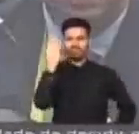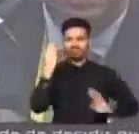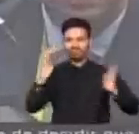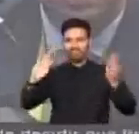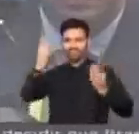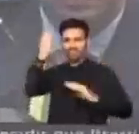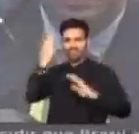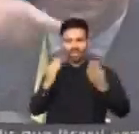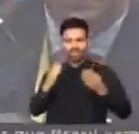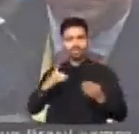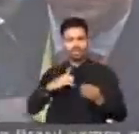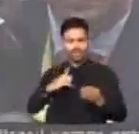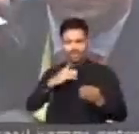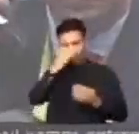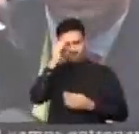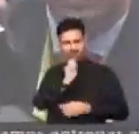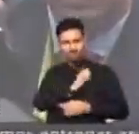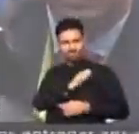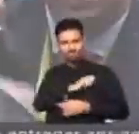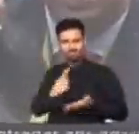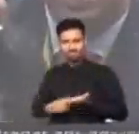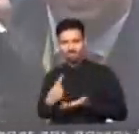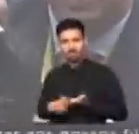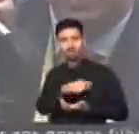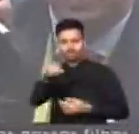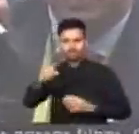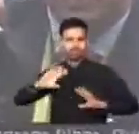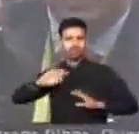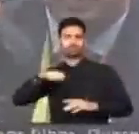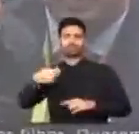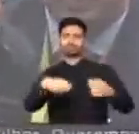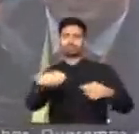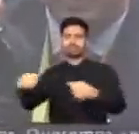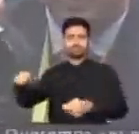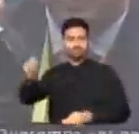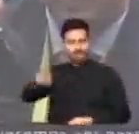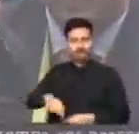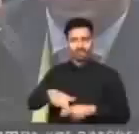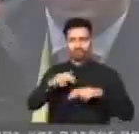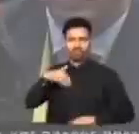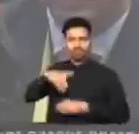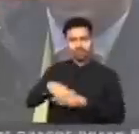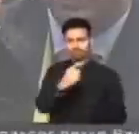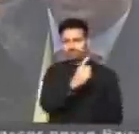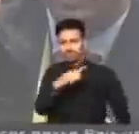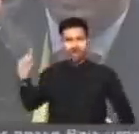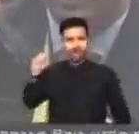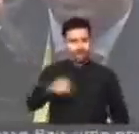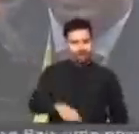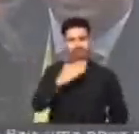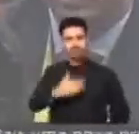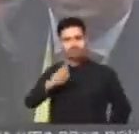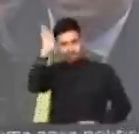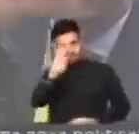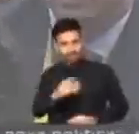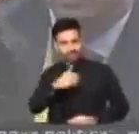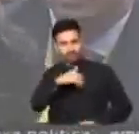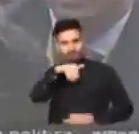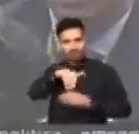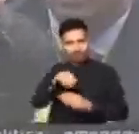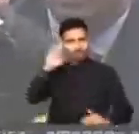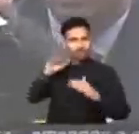mesa de conspiradores. Eu voto contra, eu voto não, eu voto pelo Brasil, eu voto pelo